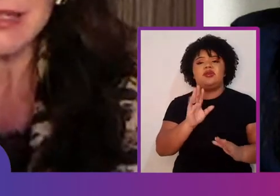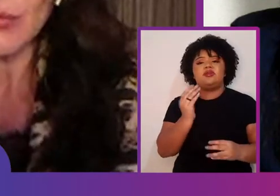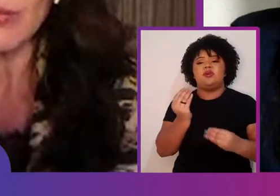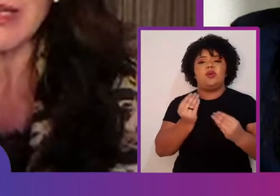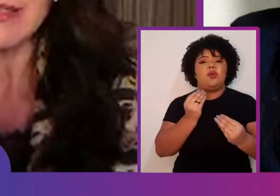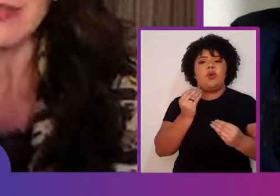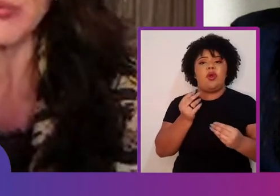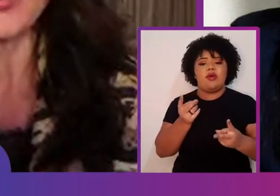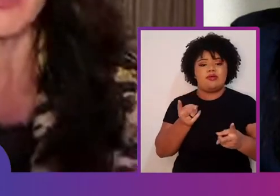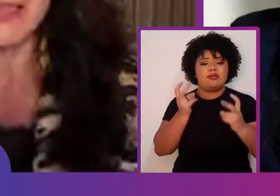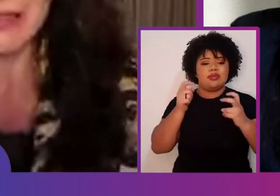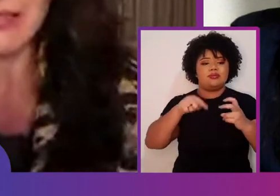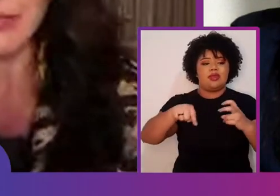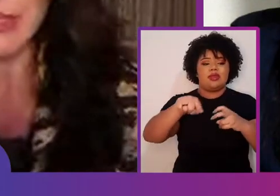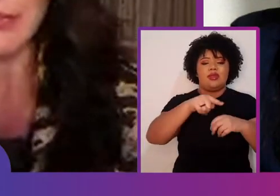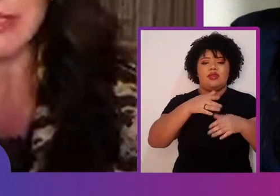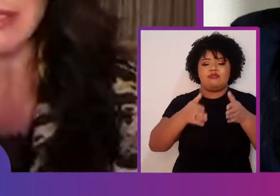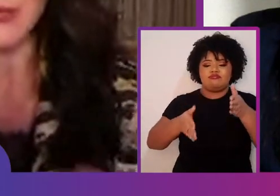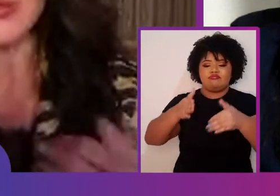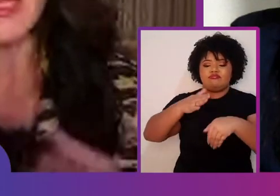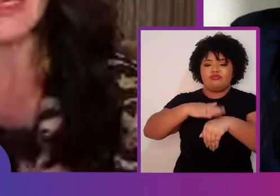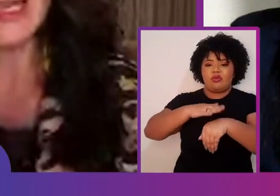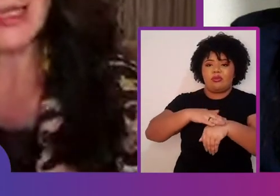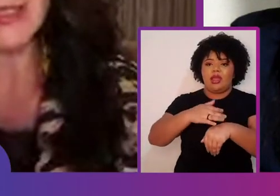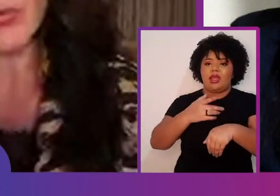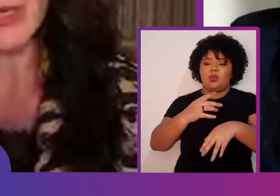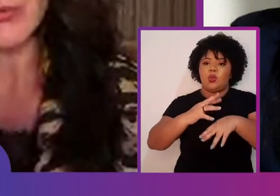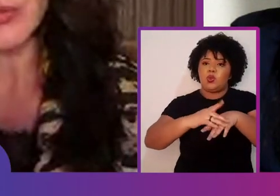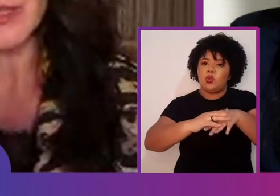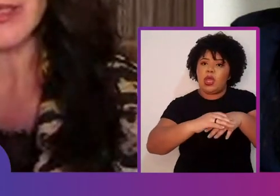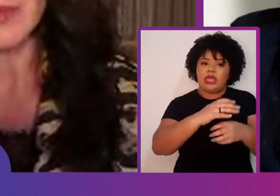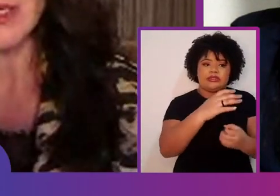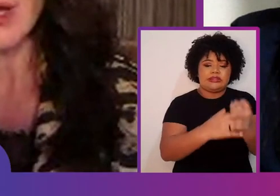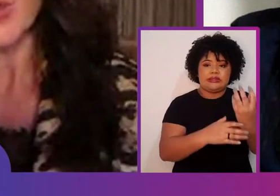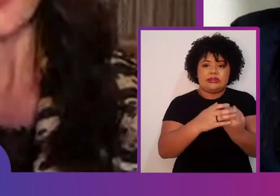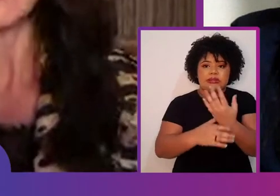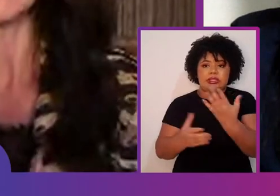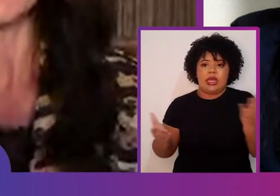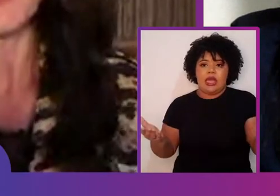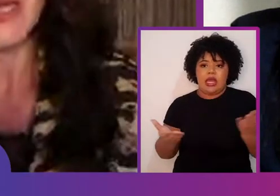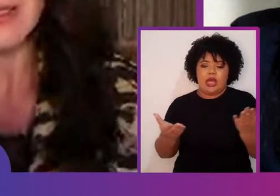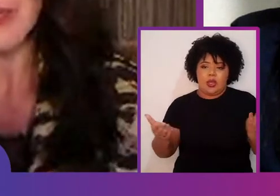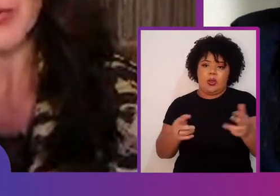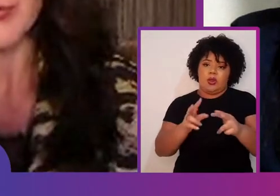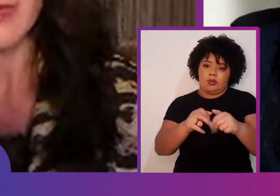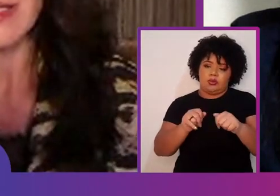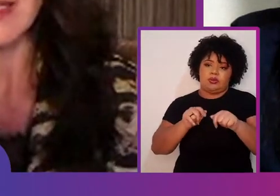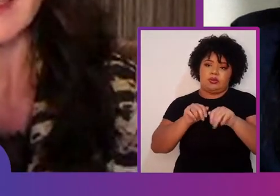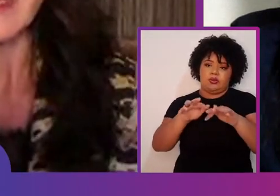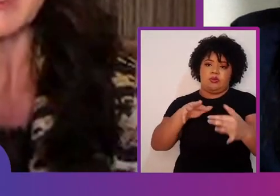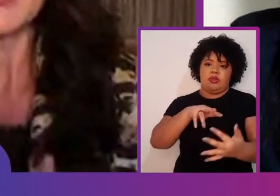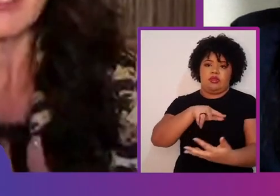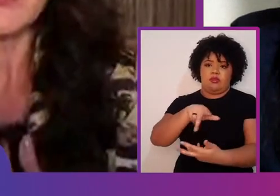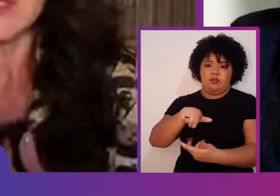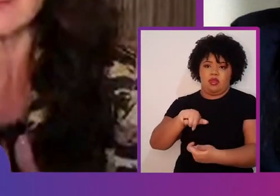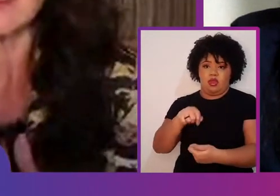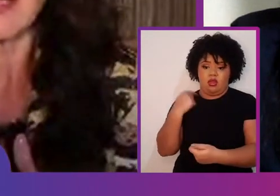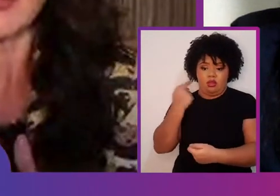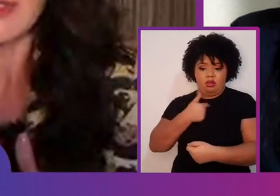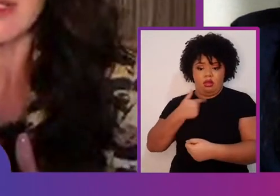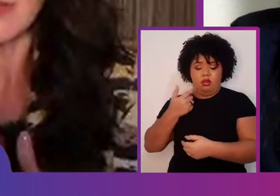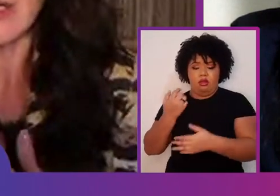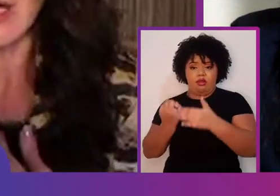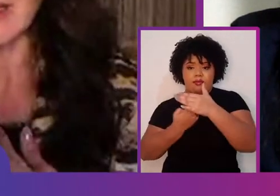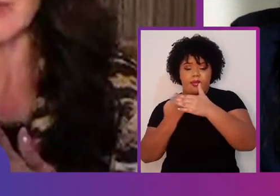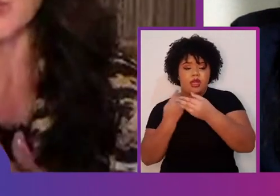essa situação, essas doenças se manifestando nesse momento de pandemia? O que que a empresa pode fazer e o que que você,